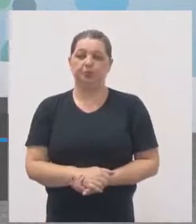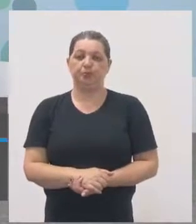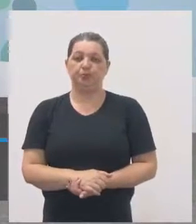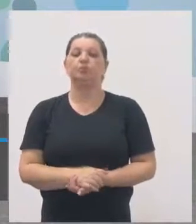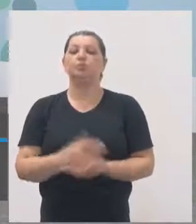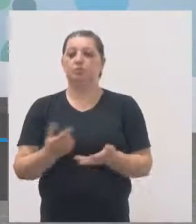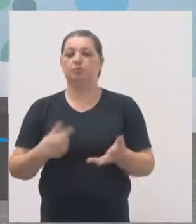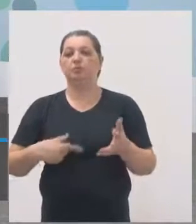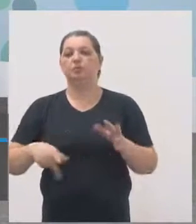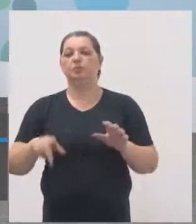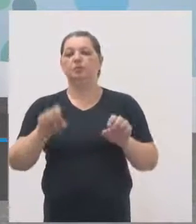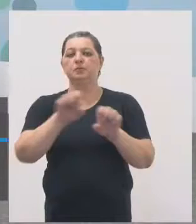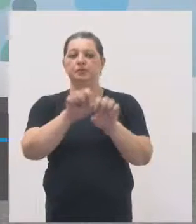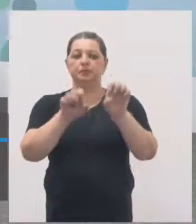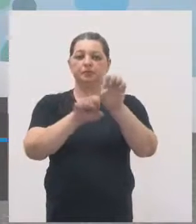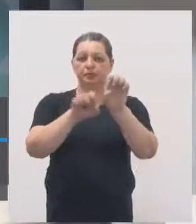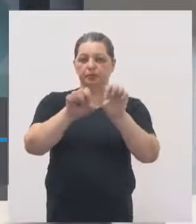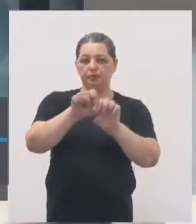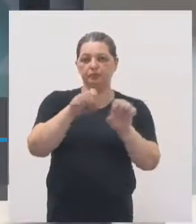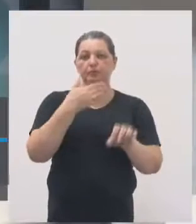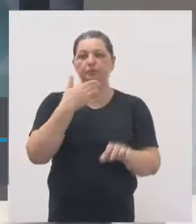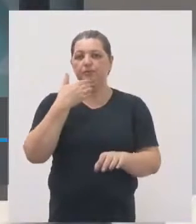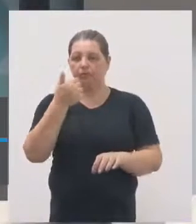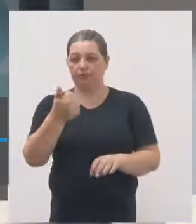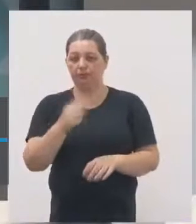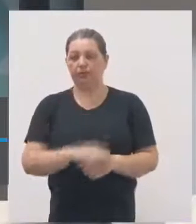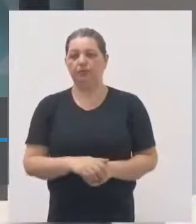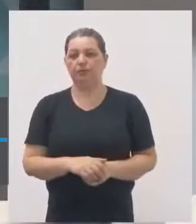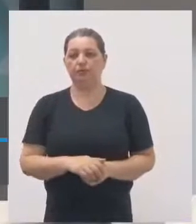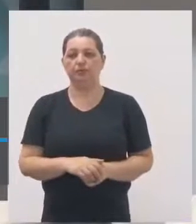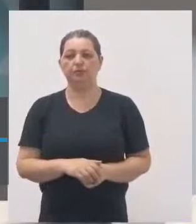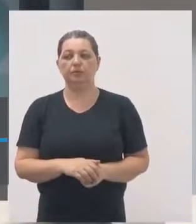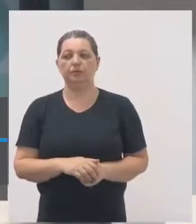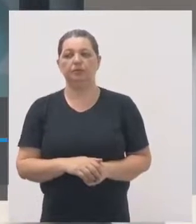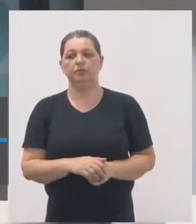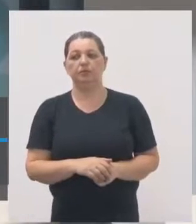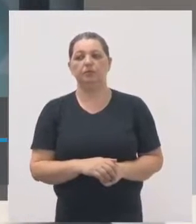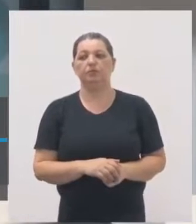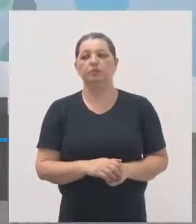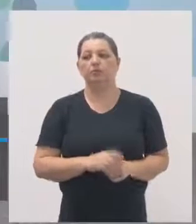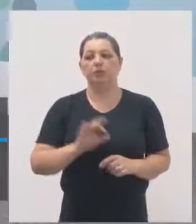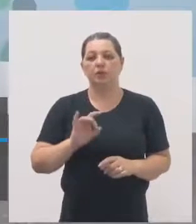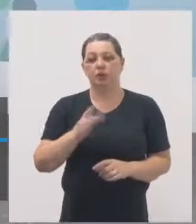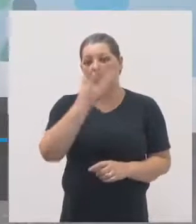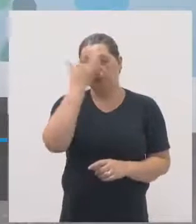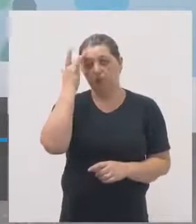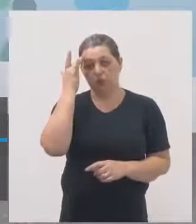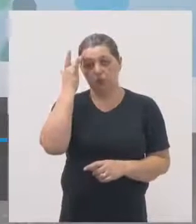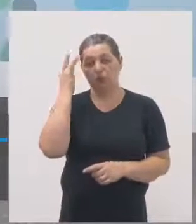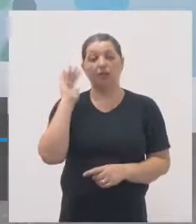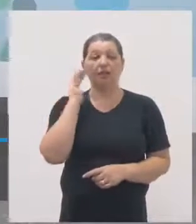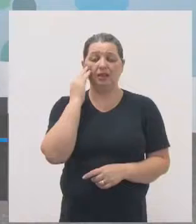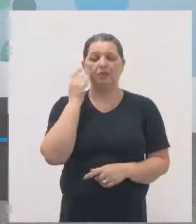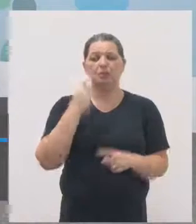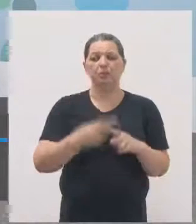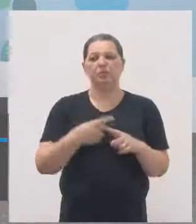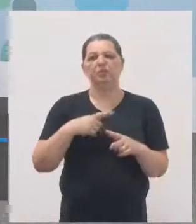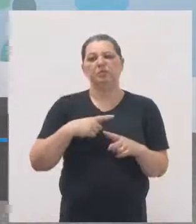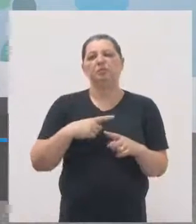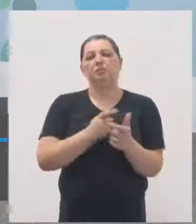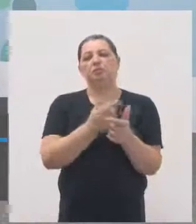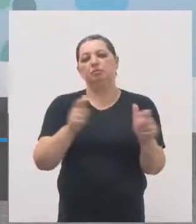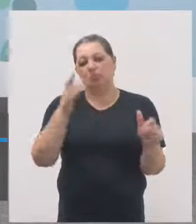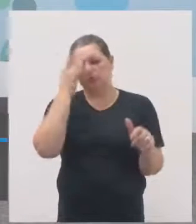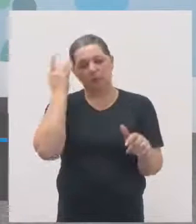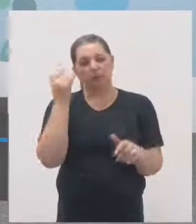Vamos estruturar melhor, então. Deixa eu parar aqui o processo de gravação. É só para as pessoas entenderem, porque, na verdade, tem muita gente que acha que,